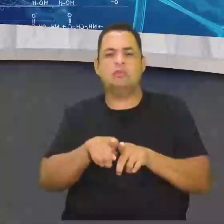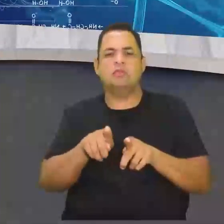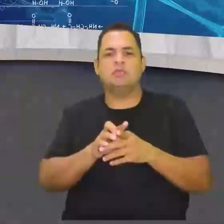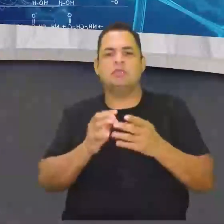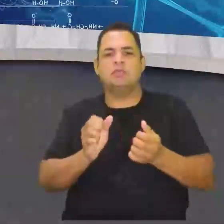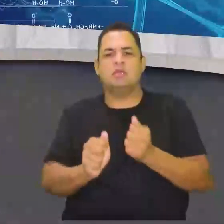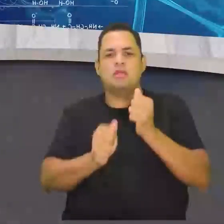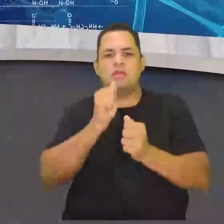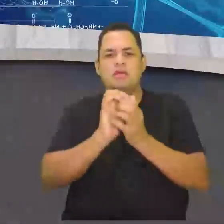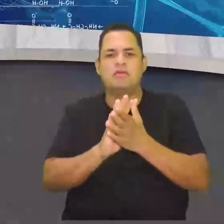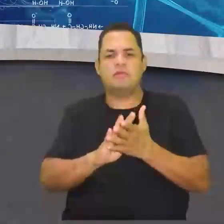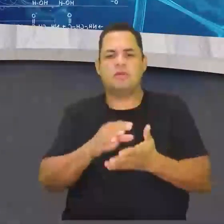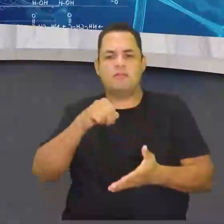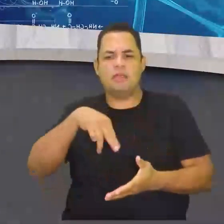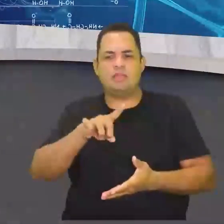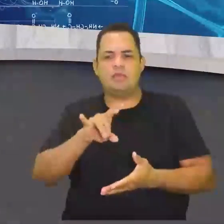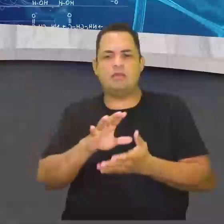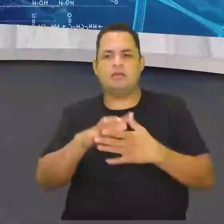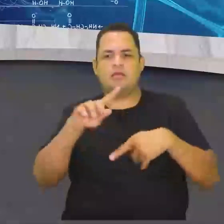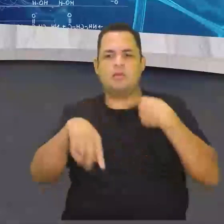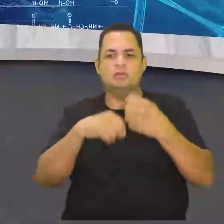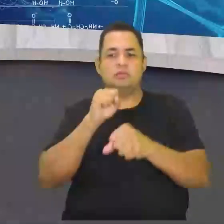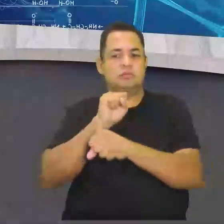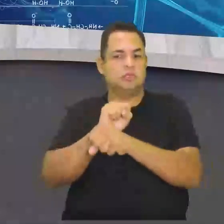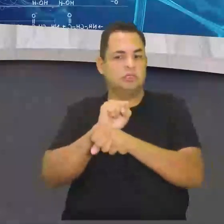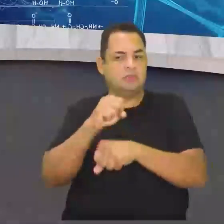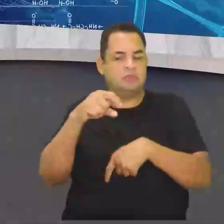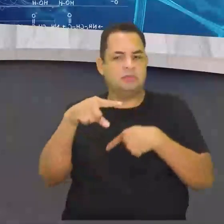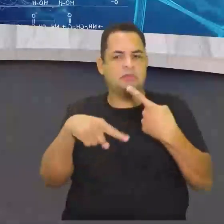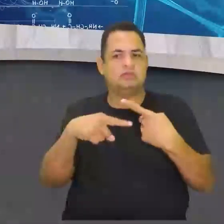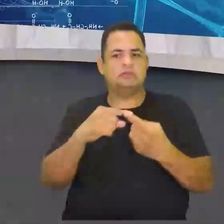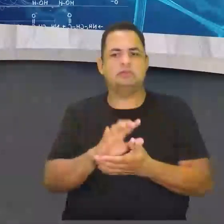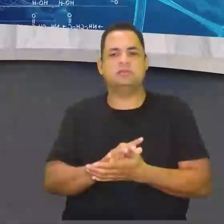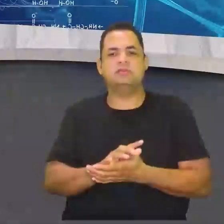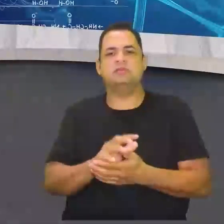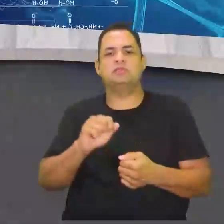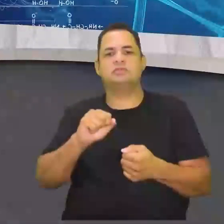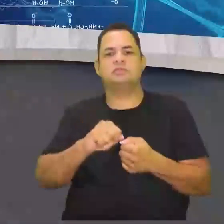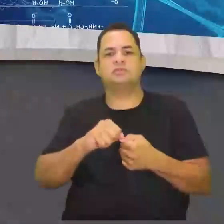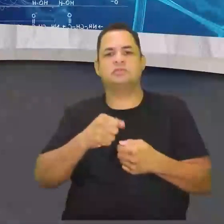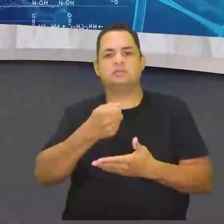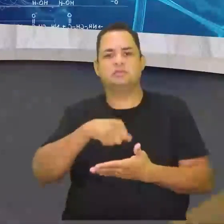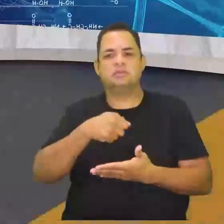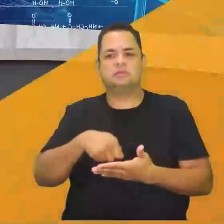Eu aguardo vocês aqui para a gente depois fazer a nossa correção no Tirando Dúvidas.